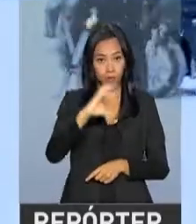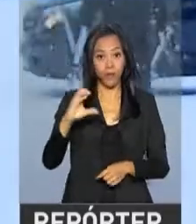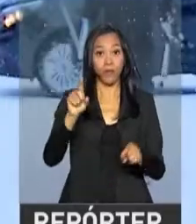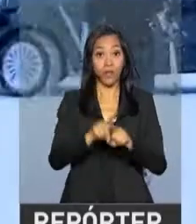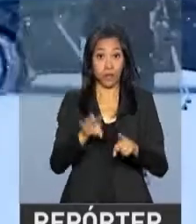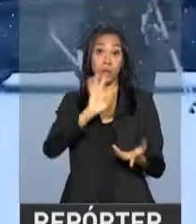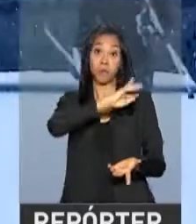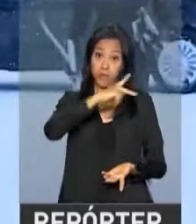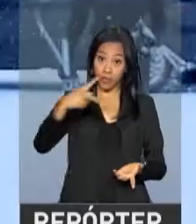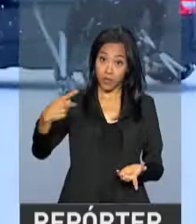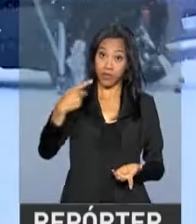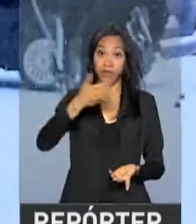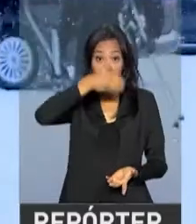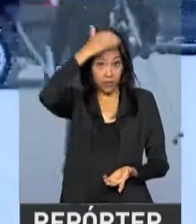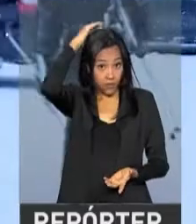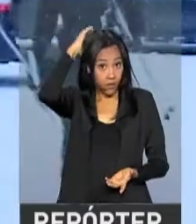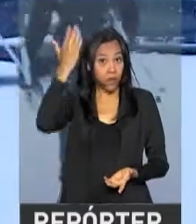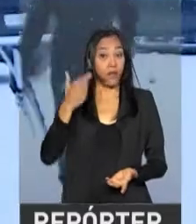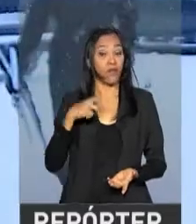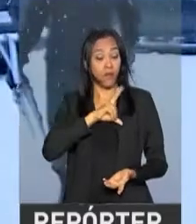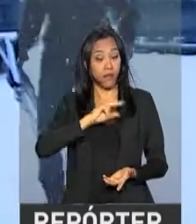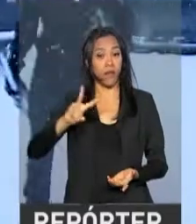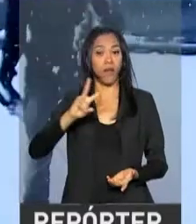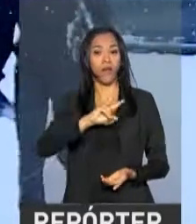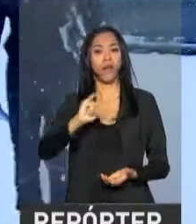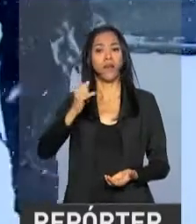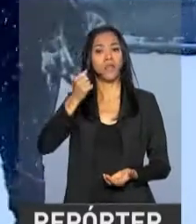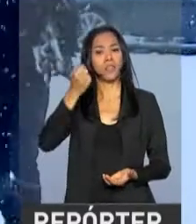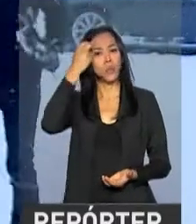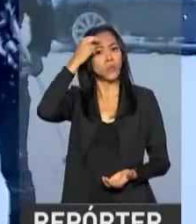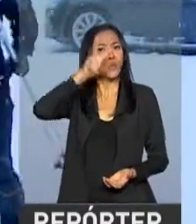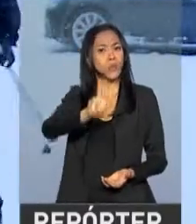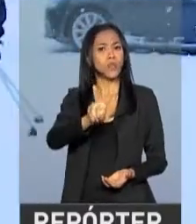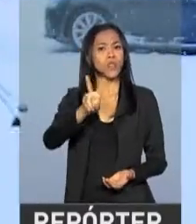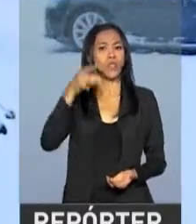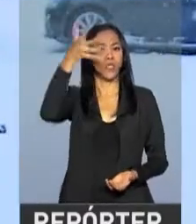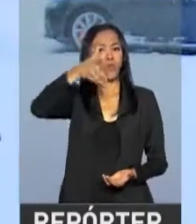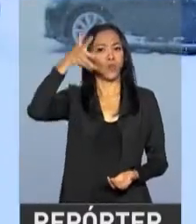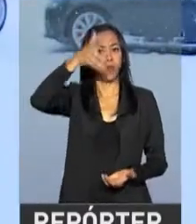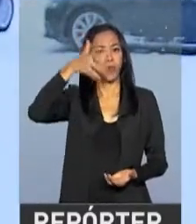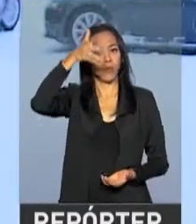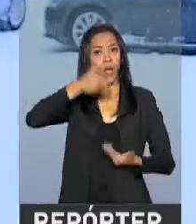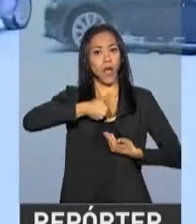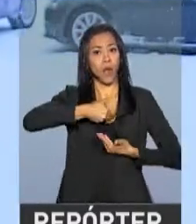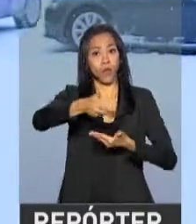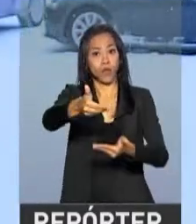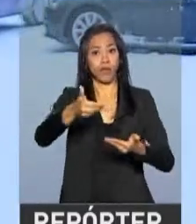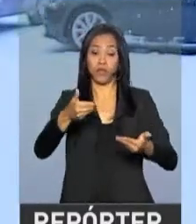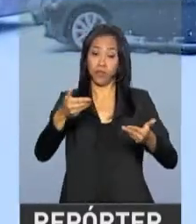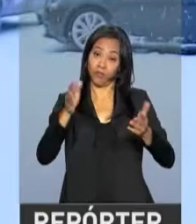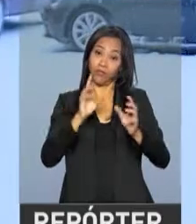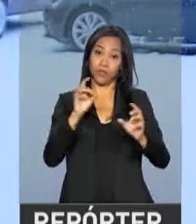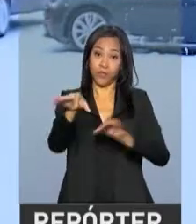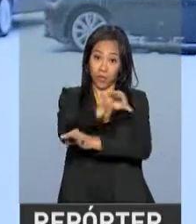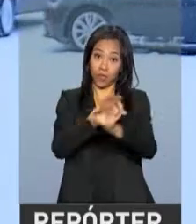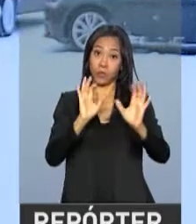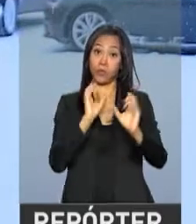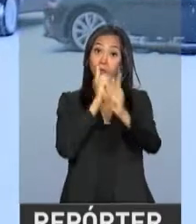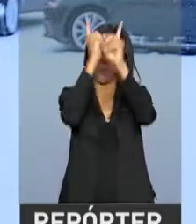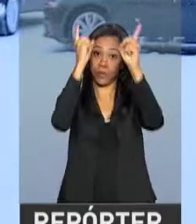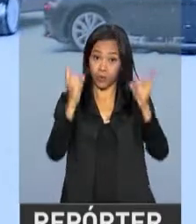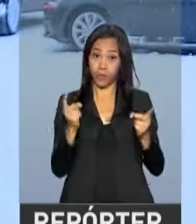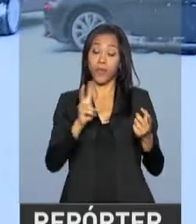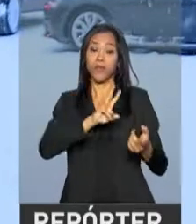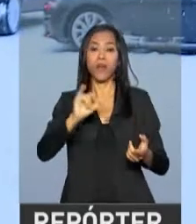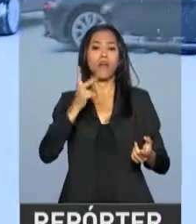presidente michel temer que discursa no segundo dia do encontro a convite da organização ele vai falar sobre a recuperação